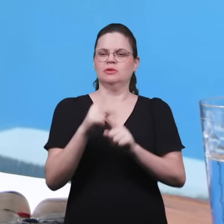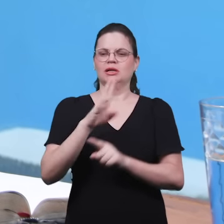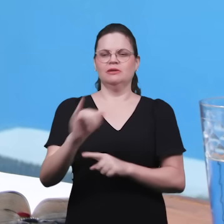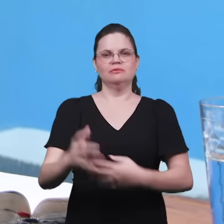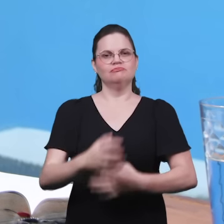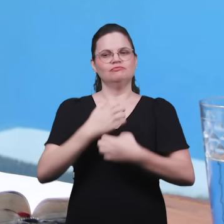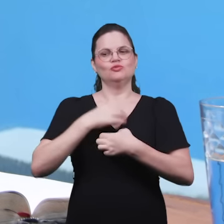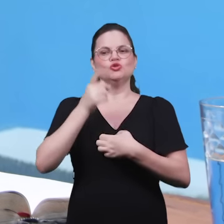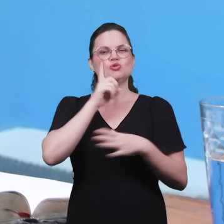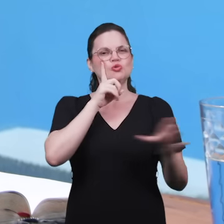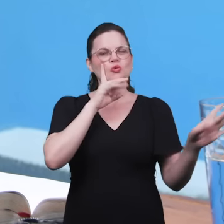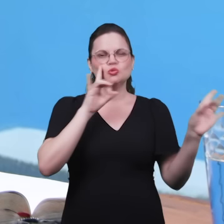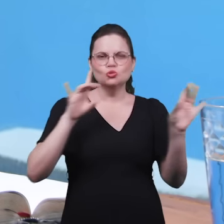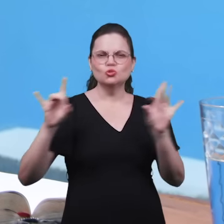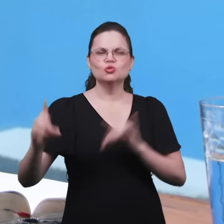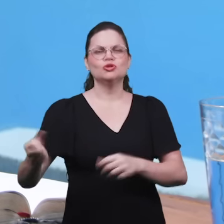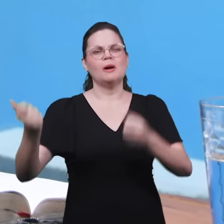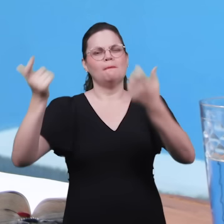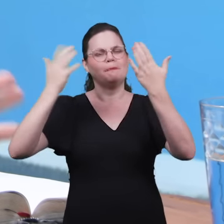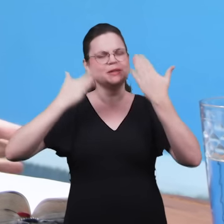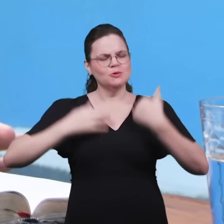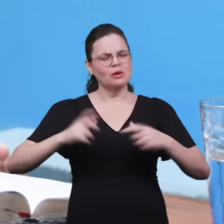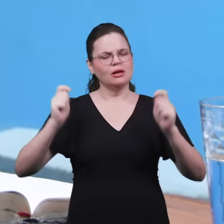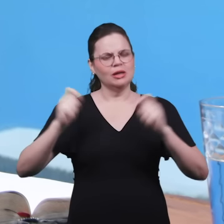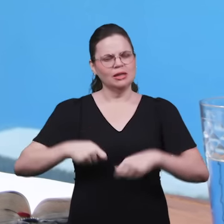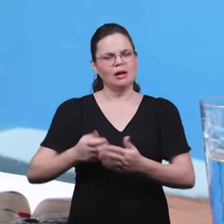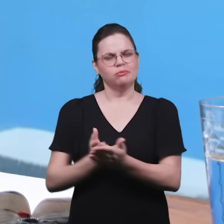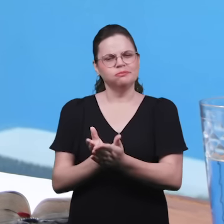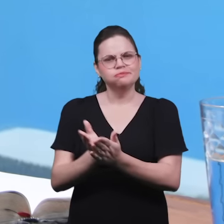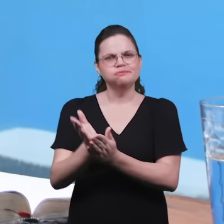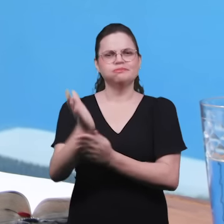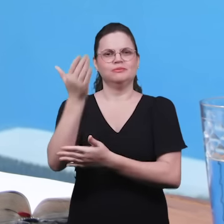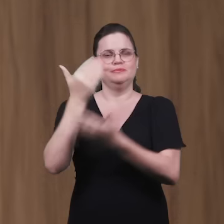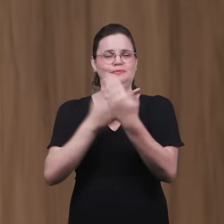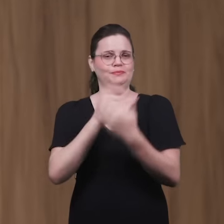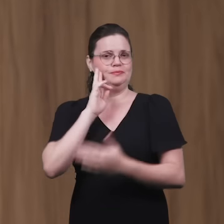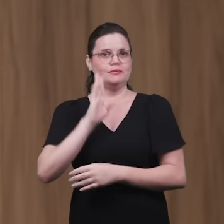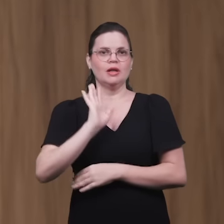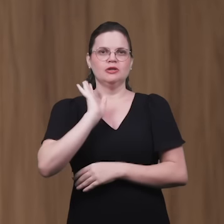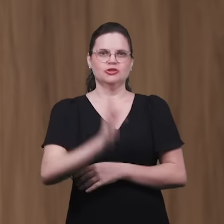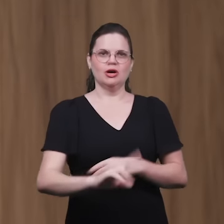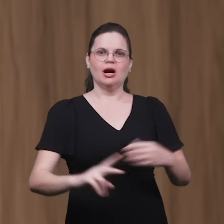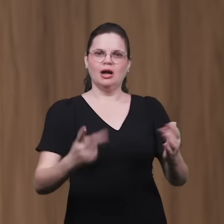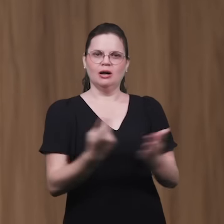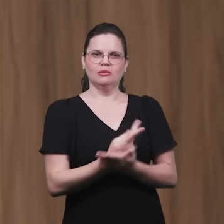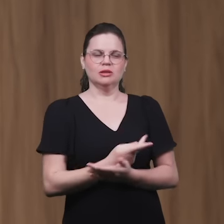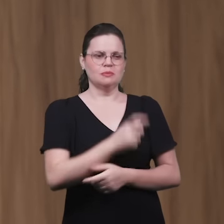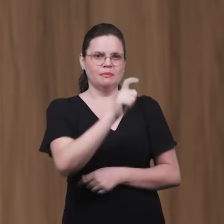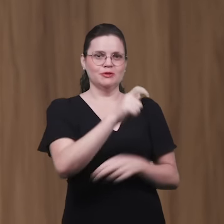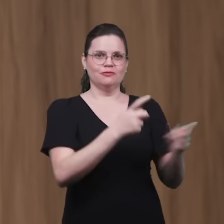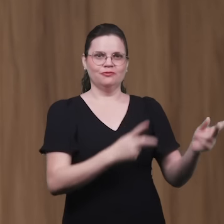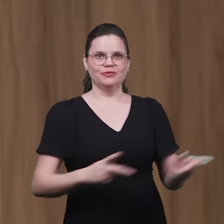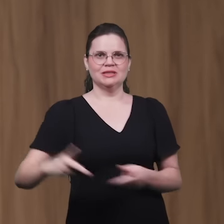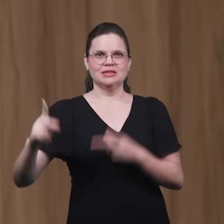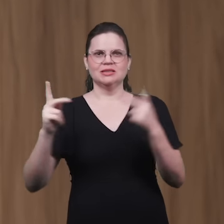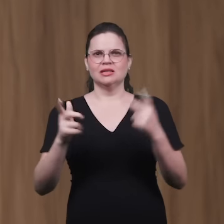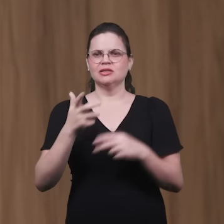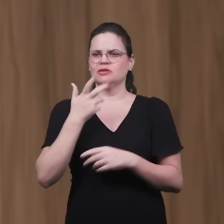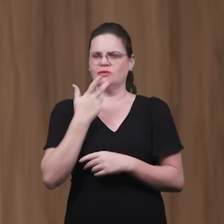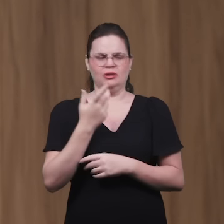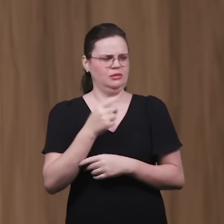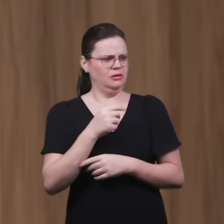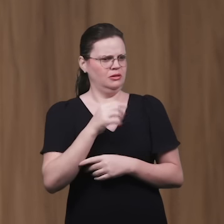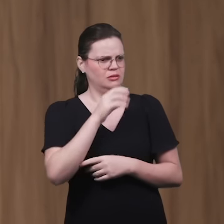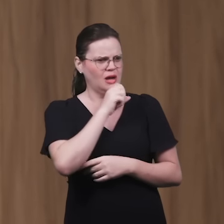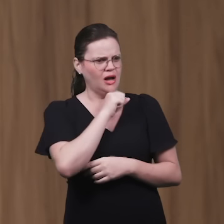porção diária dele para estar caminhando na presença do Senhor. E eu já tive casos de visitantes que saíram do culto e comentaram comigo, mas peraí, mas foi